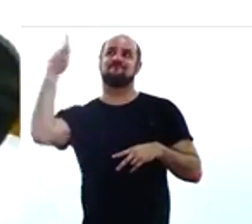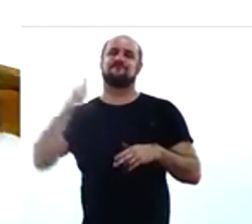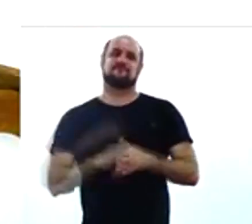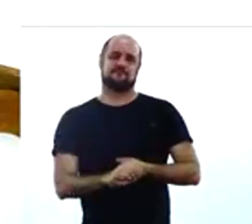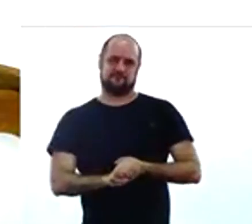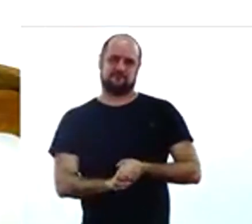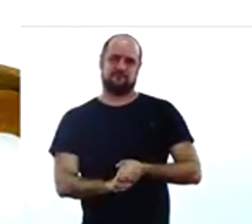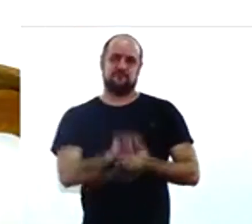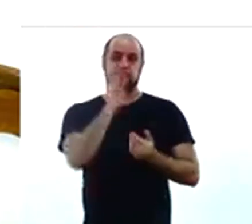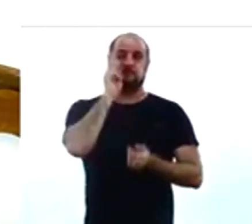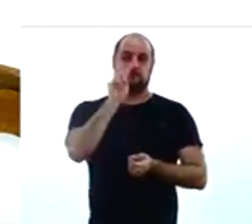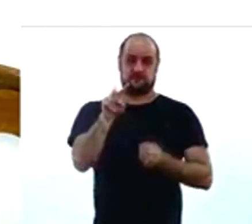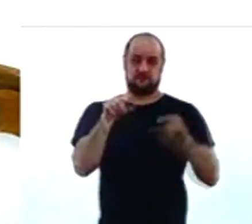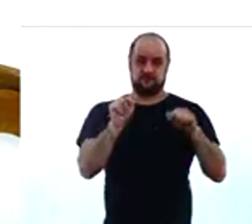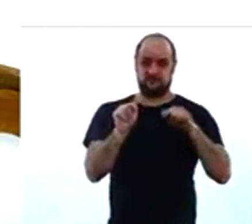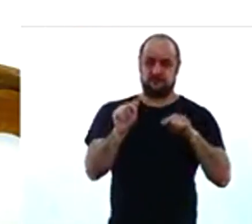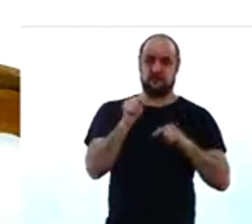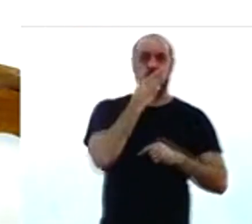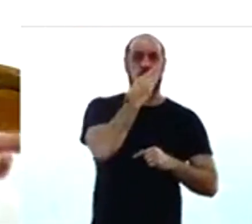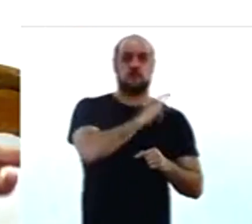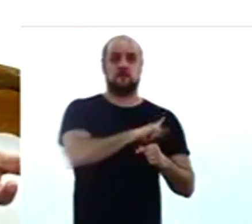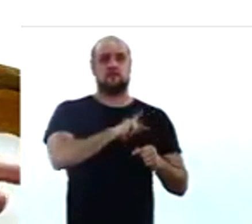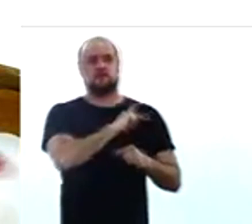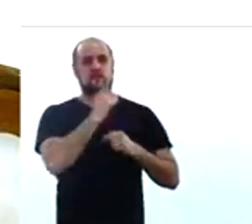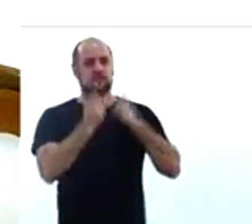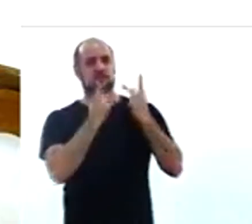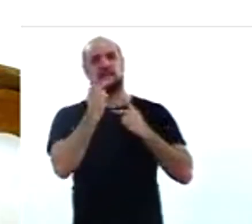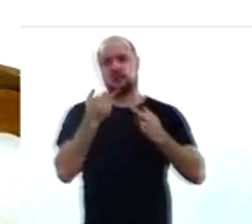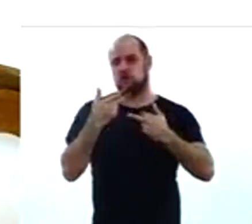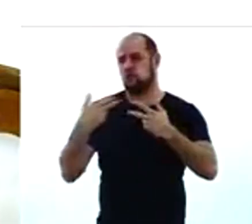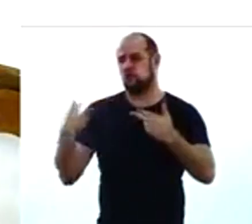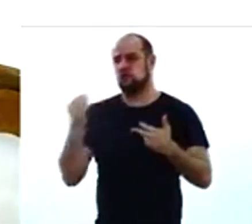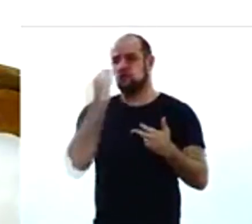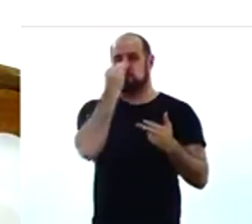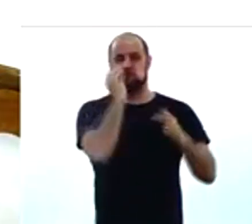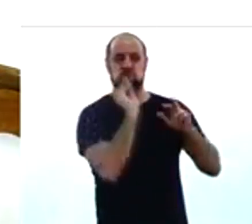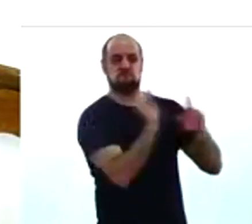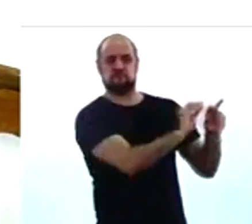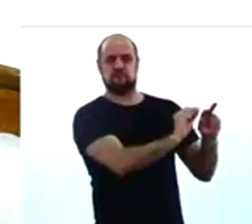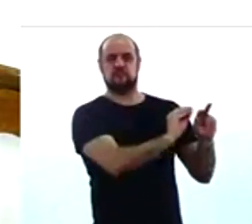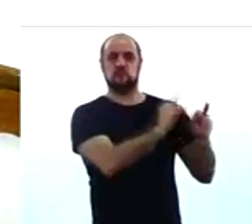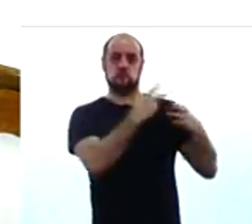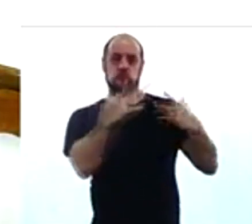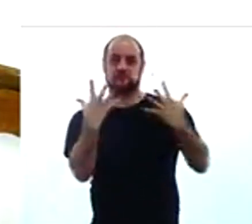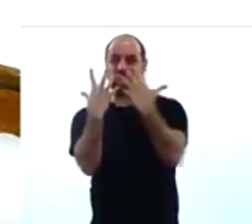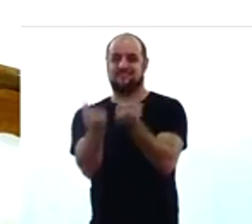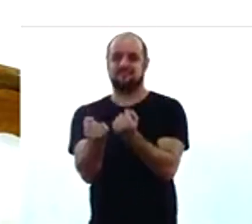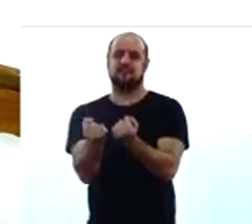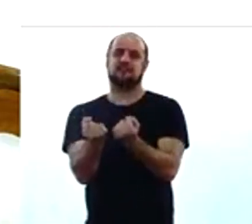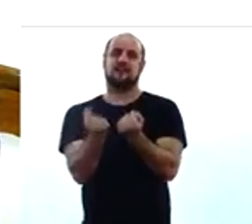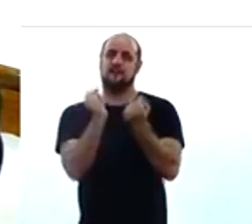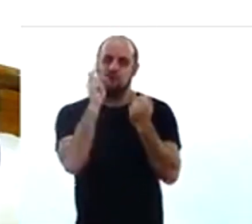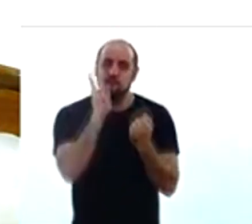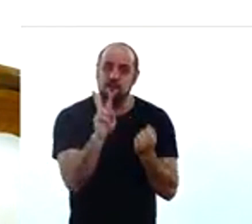texto, didaticamente, Paulo fala do que deve ser abandonado e do que deve ser absorvido nessa educação espiritual.